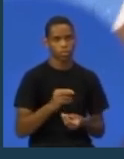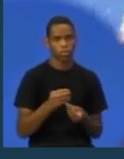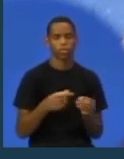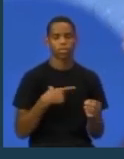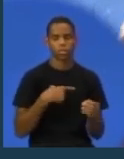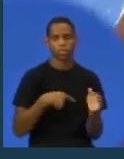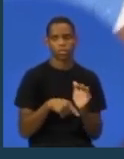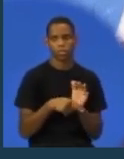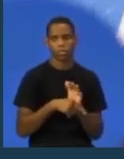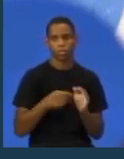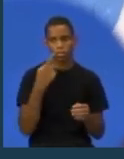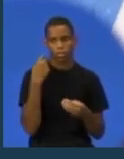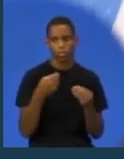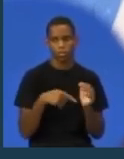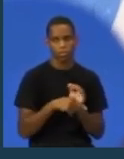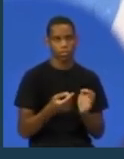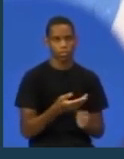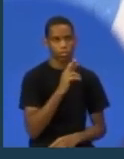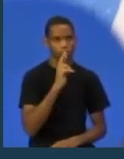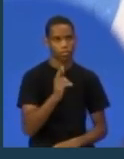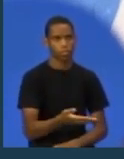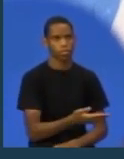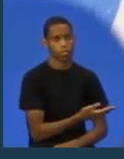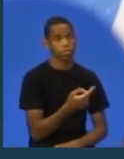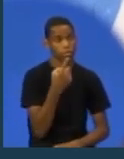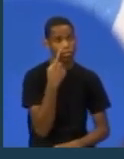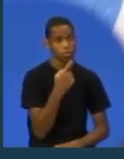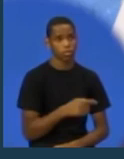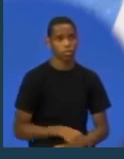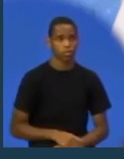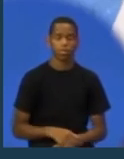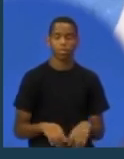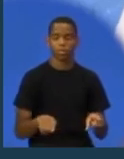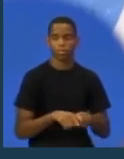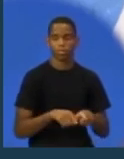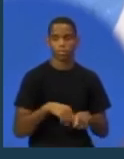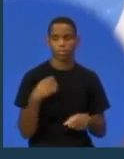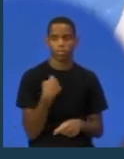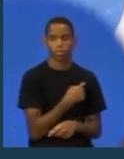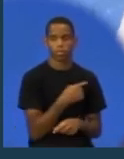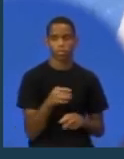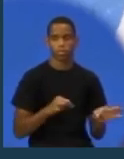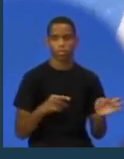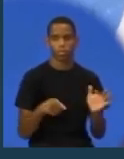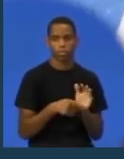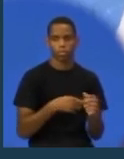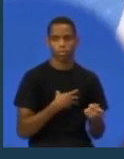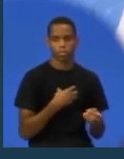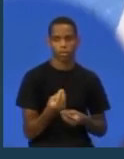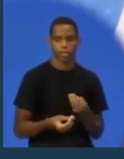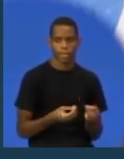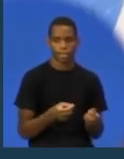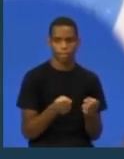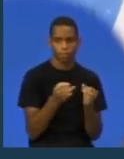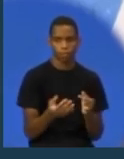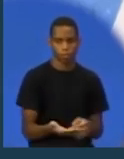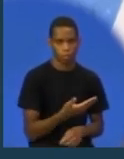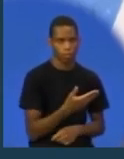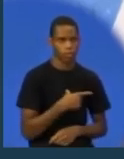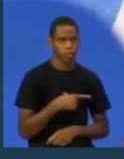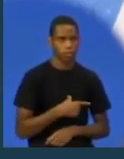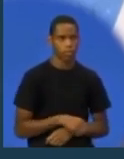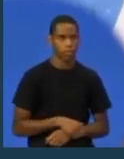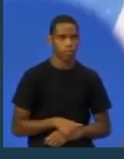da questão, né, para a resolução dessa questão. Vamos já à resposta e aí nós vamos executar essa questão, vamos resolver essa